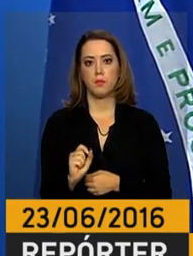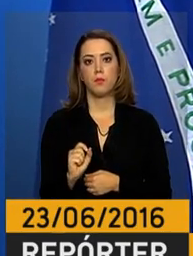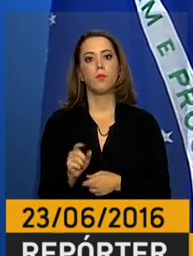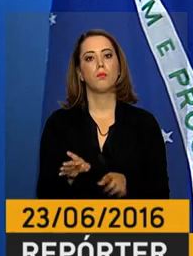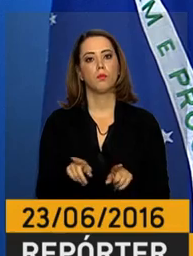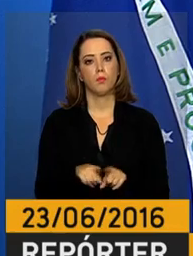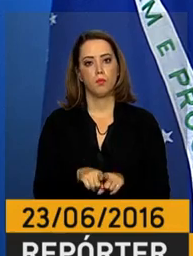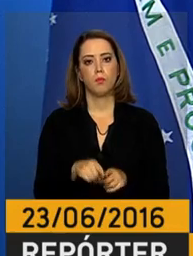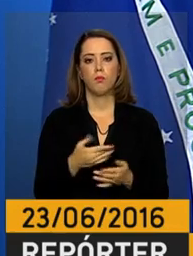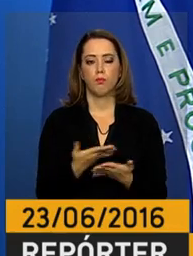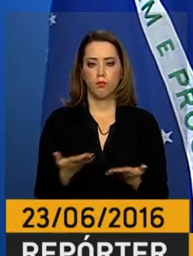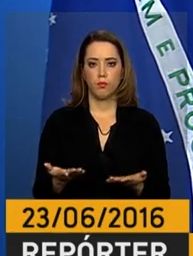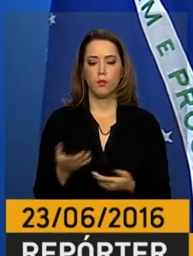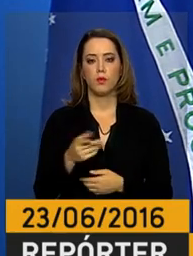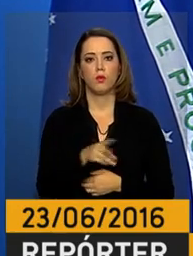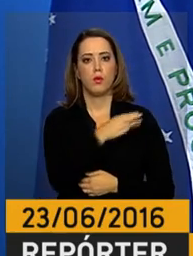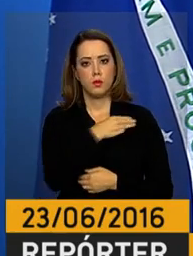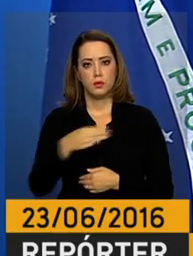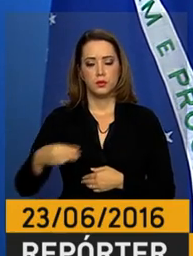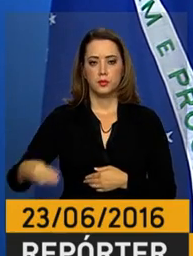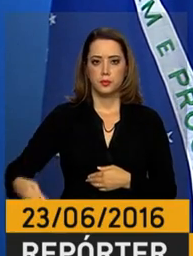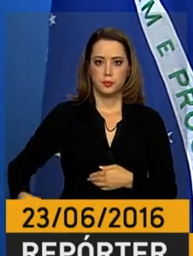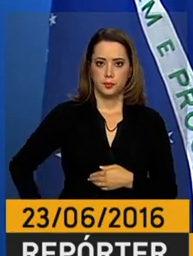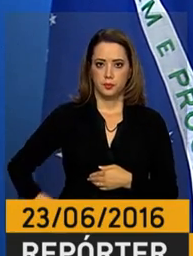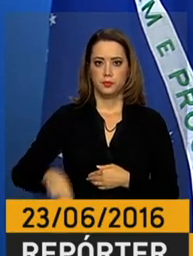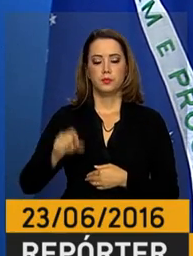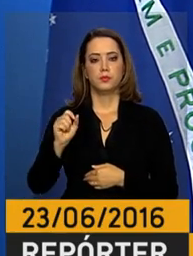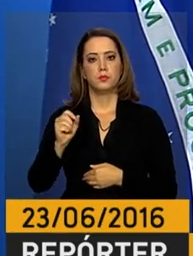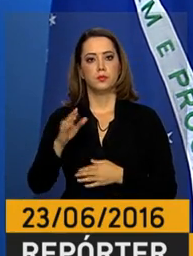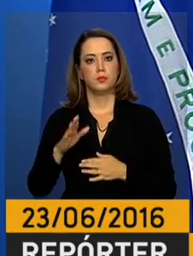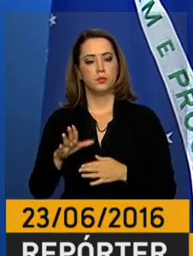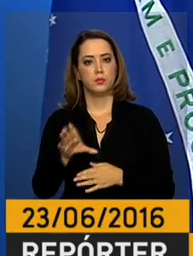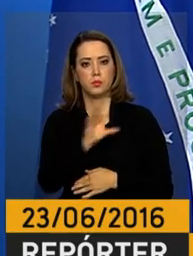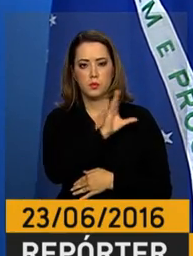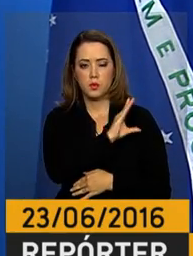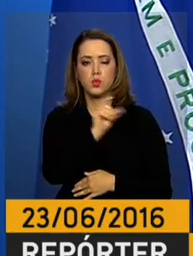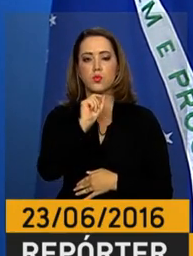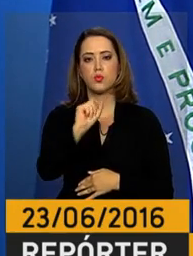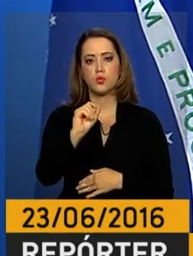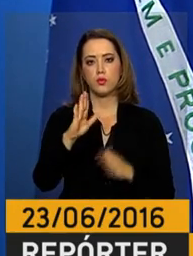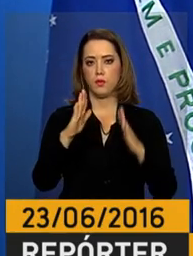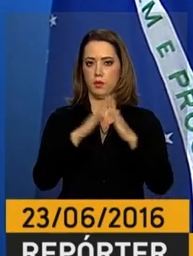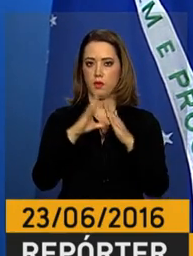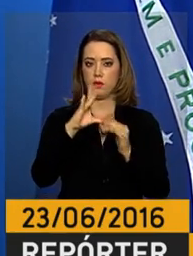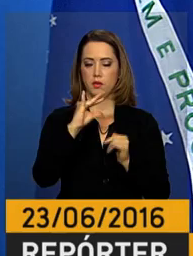TST íssimo Ministro Eliseu Padilha Ministro chefe da casa civil